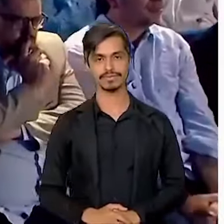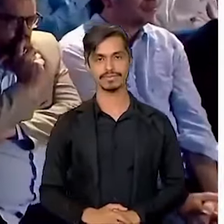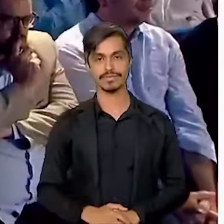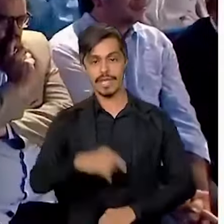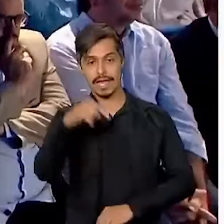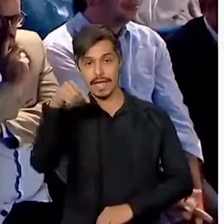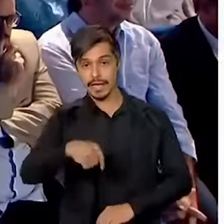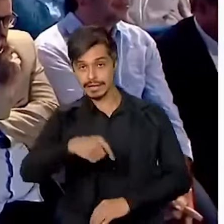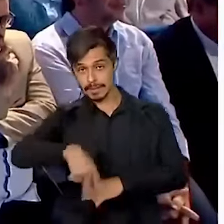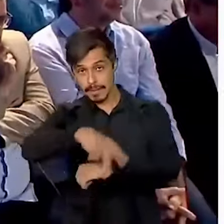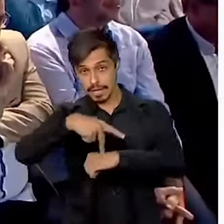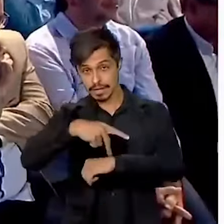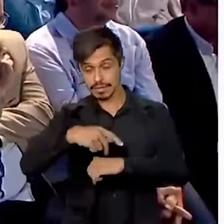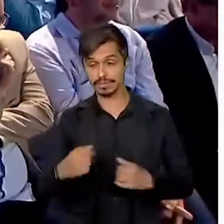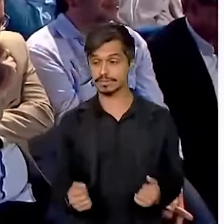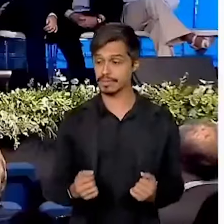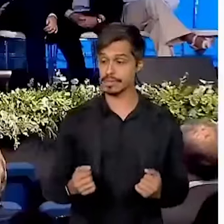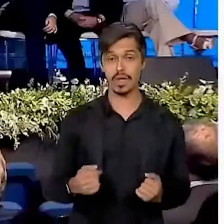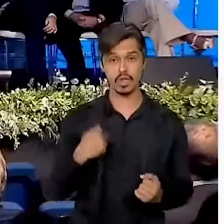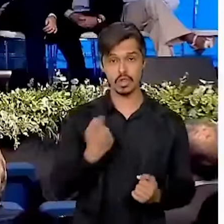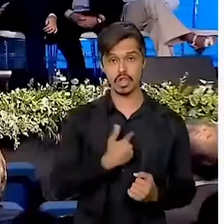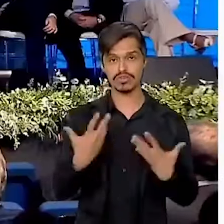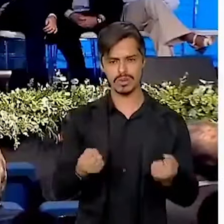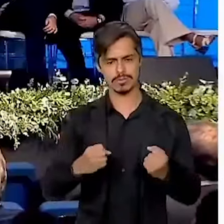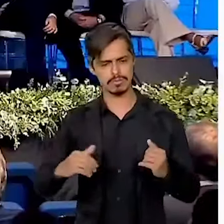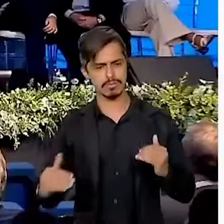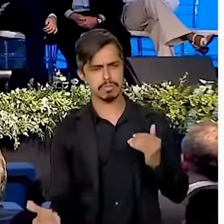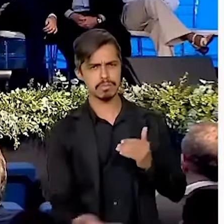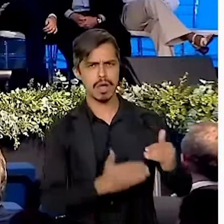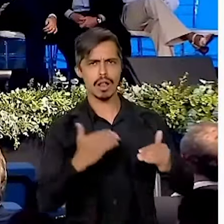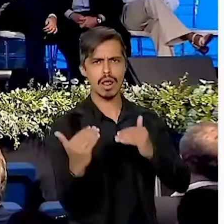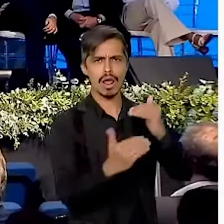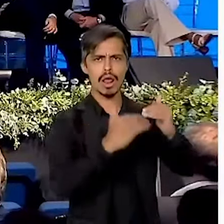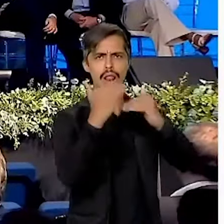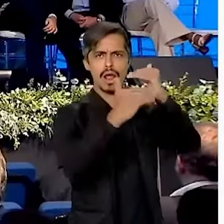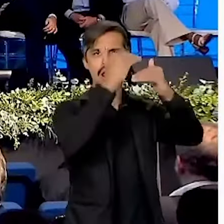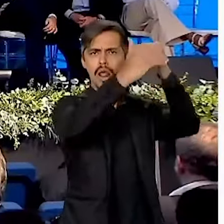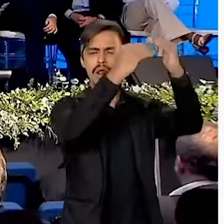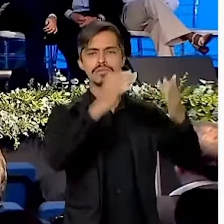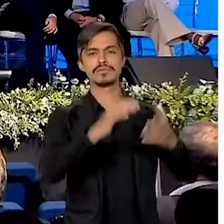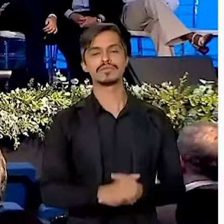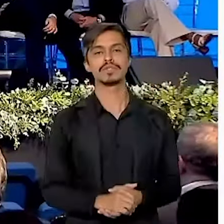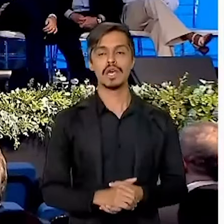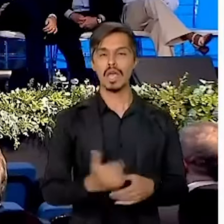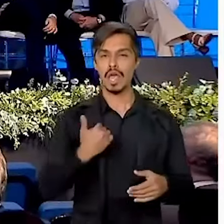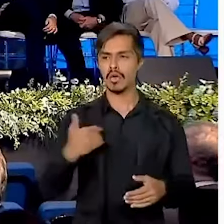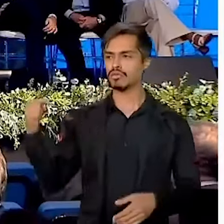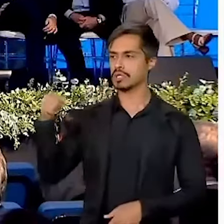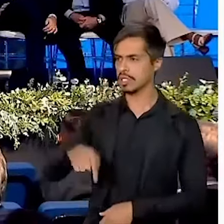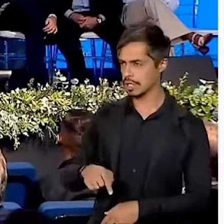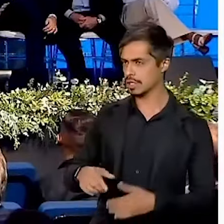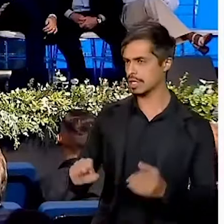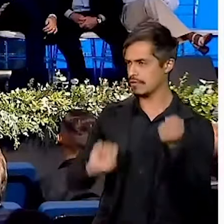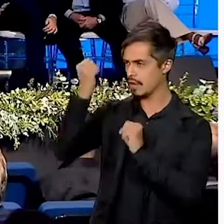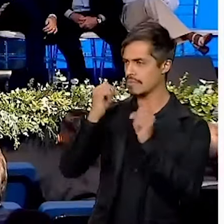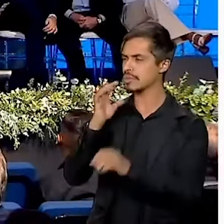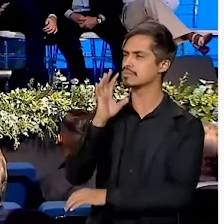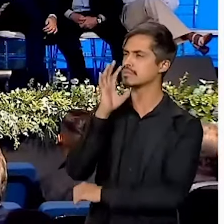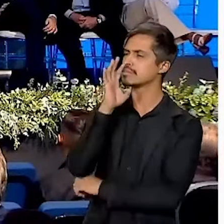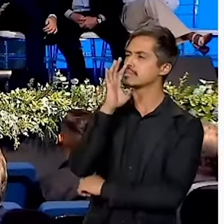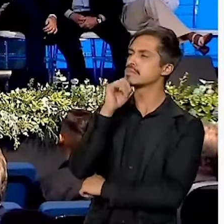Esse país, nós vamos construir. E quando eu venho a uma fábrica como essa e